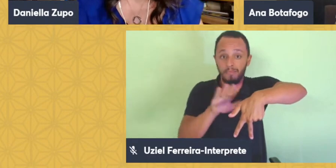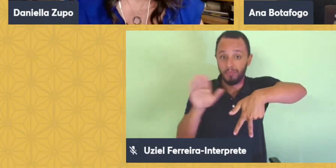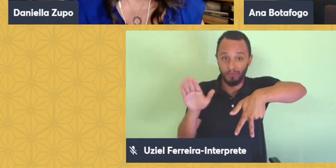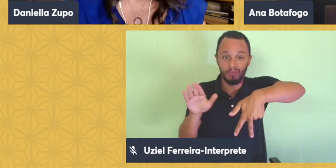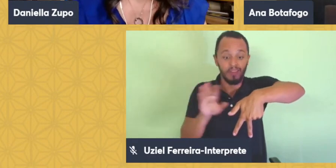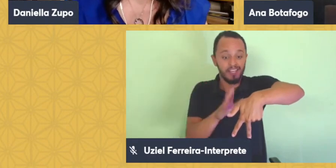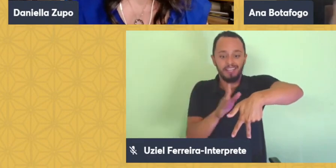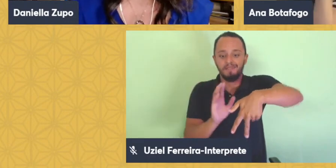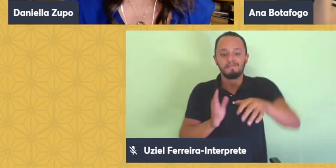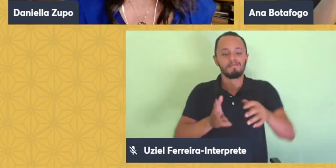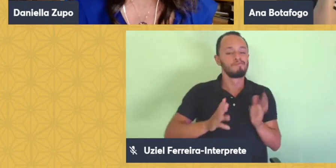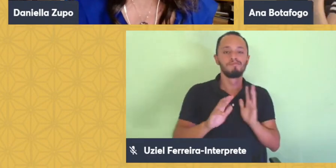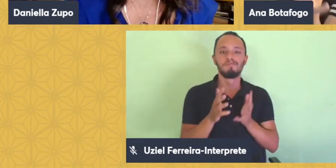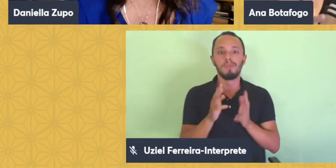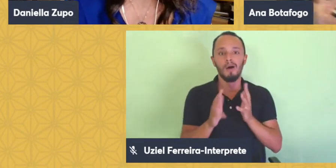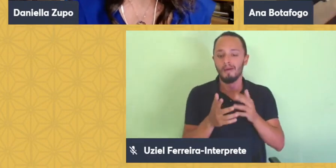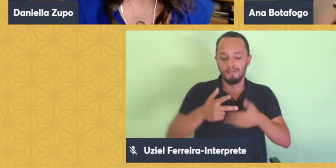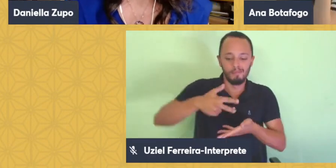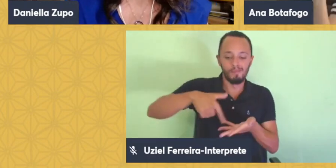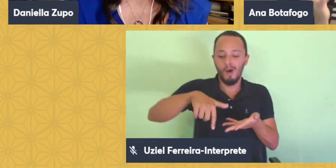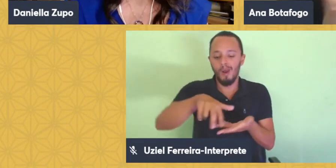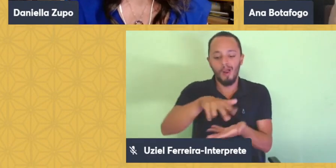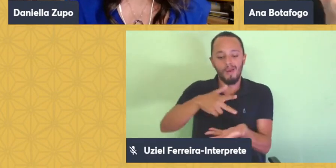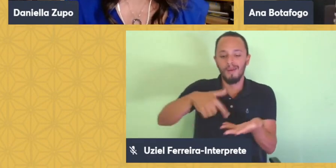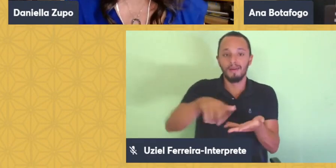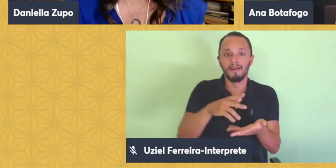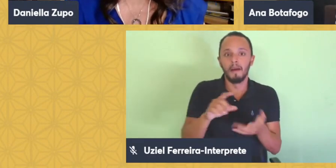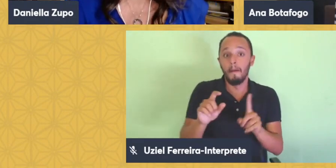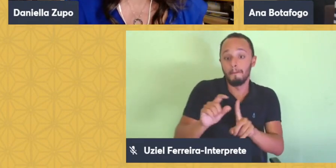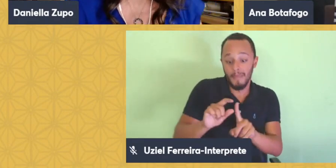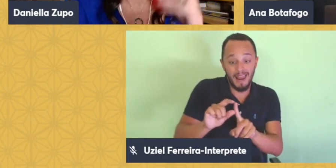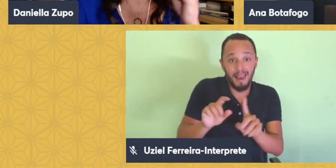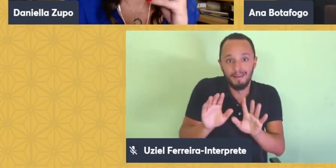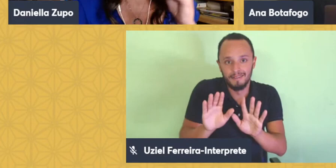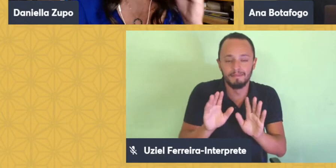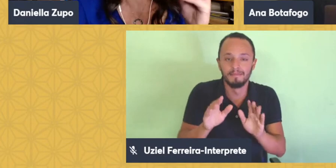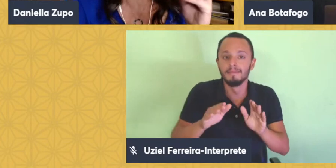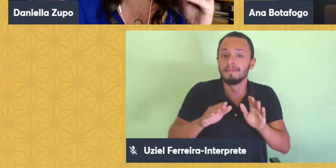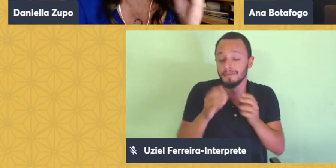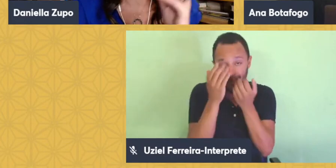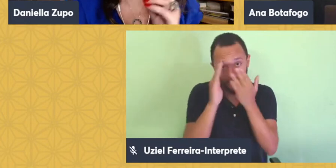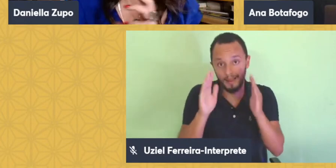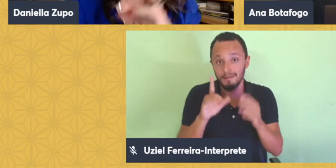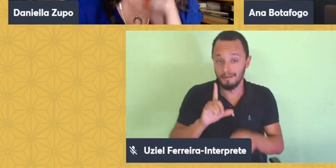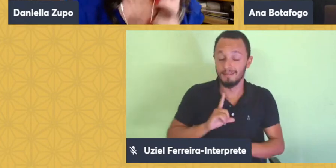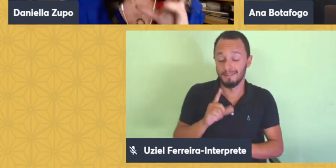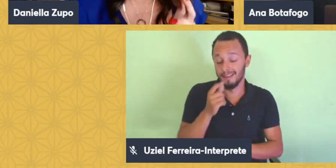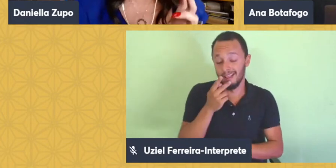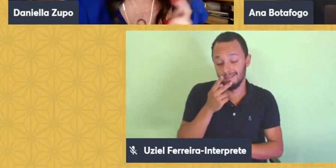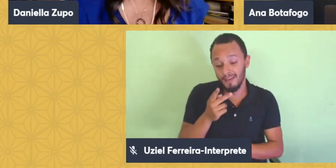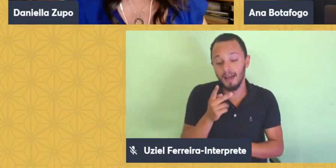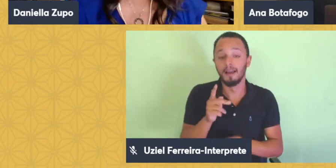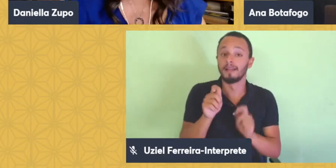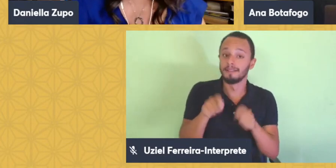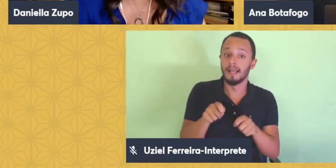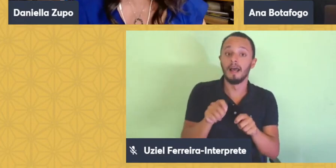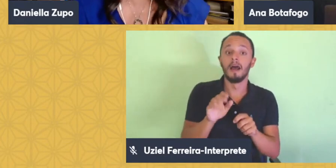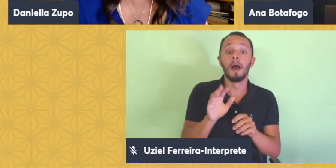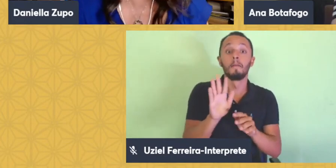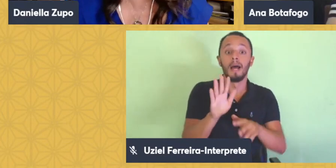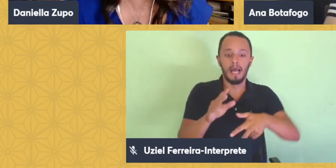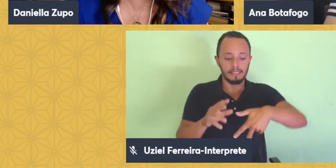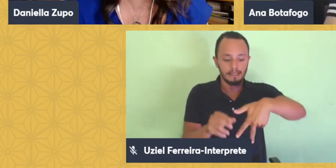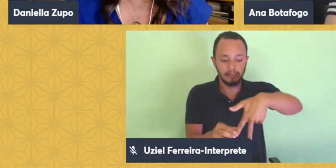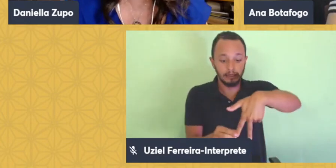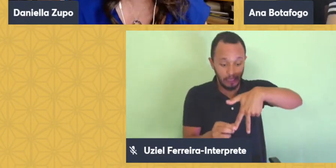é mudo é sem palavras em princípio para o que abre a Paula fala a palavra corpo EA palavra é corpo também